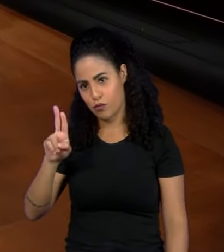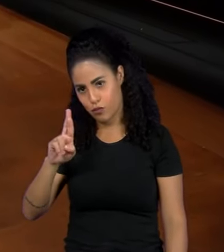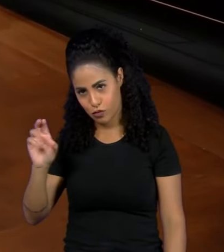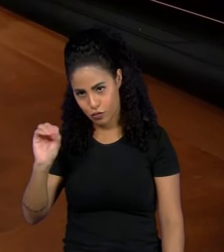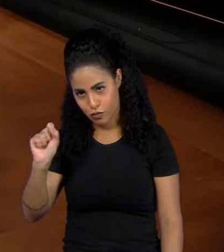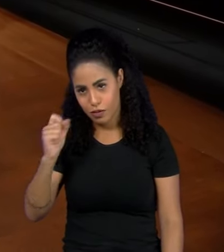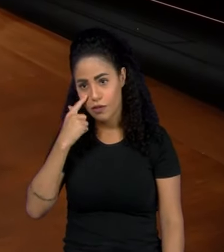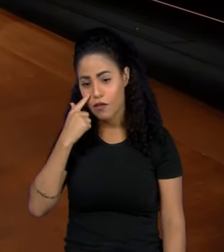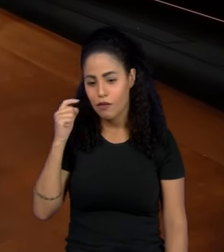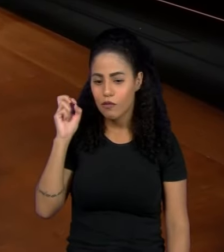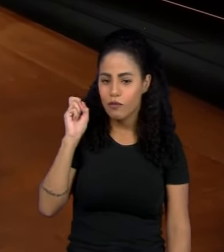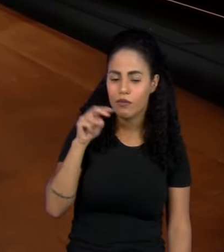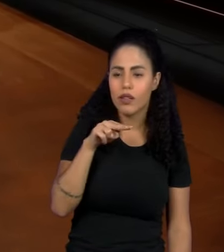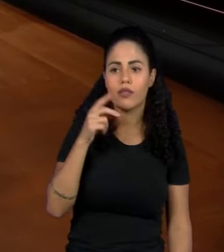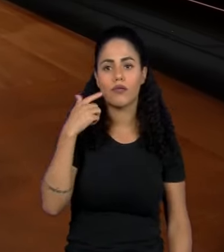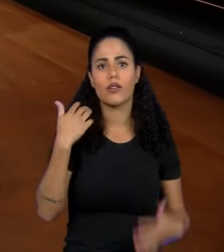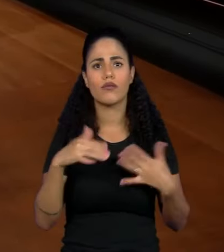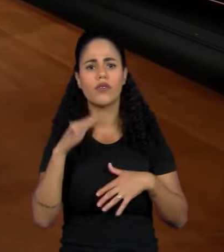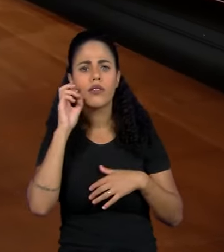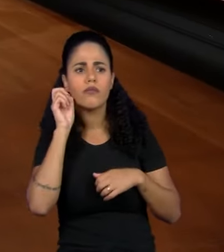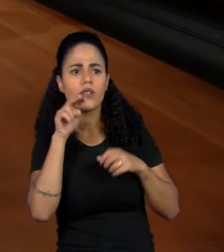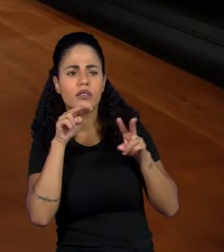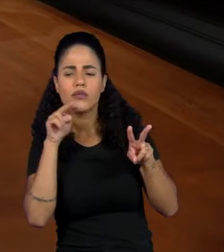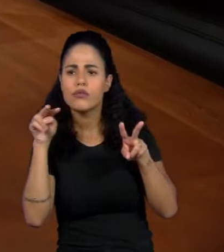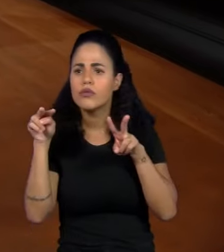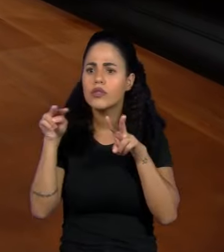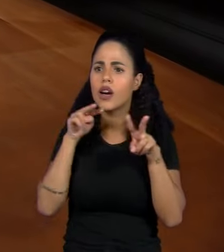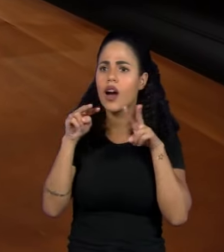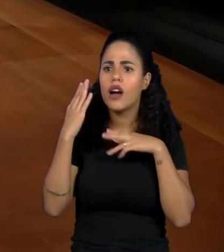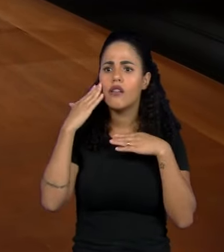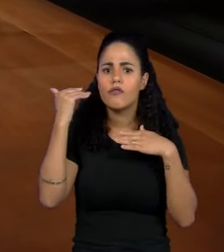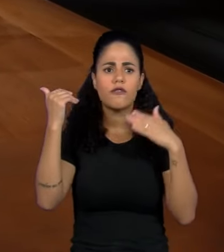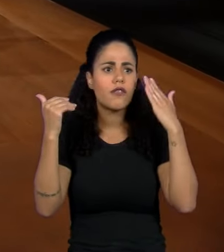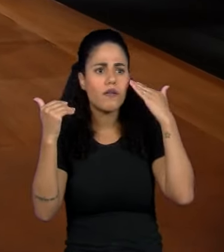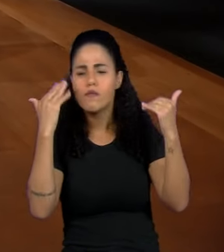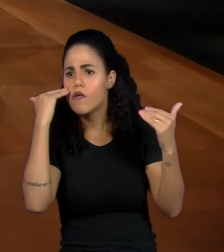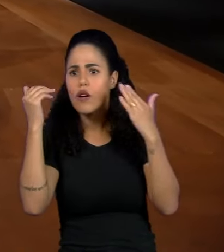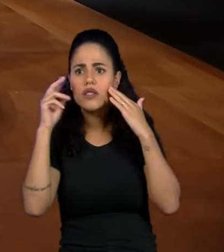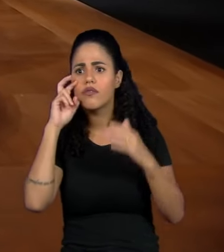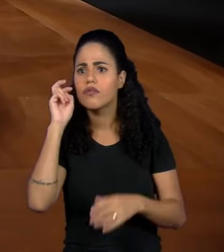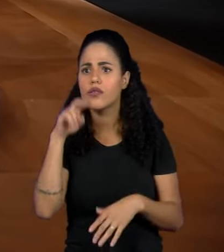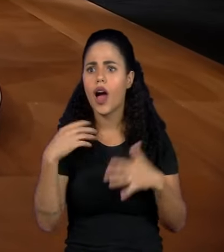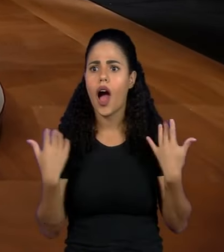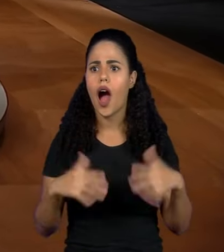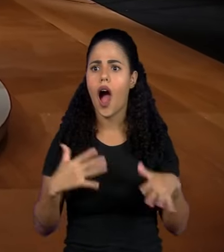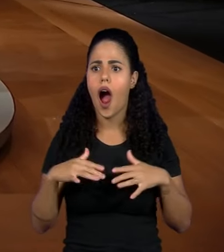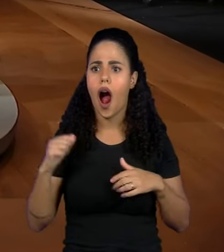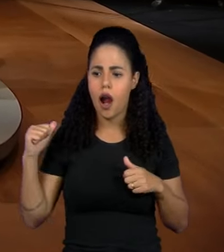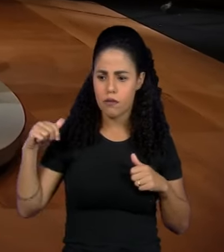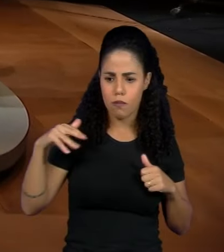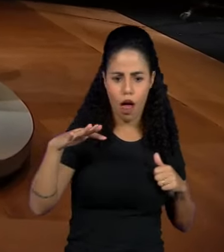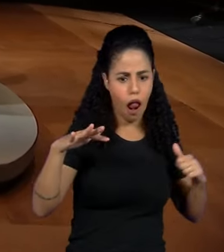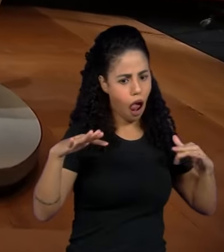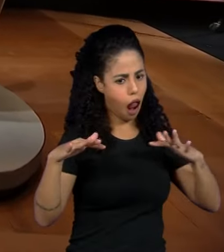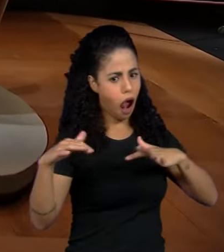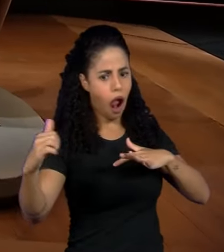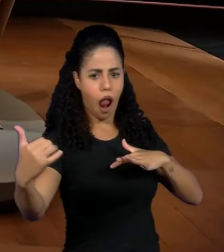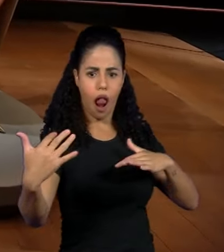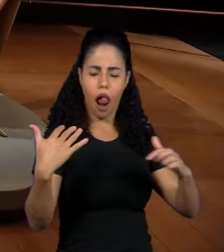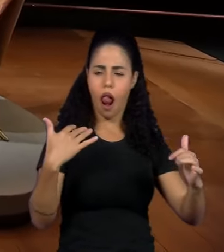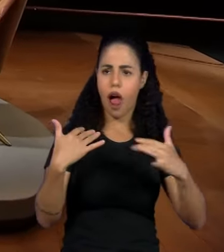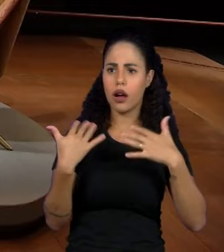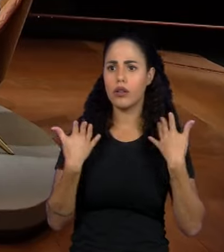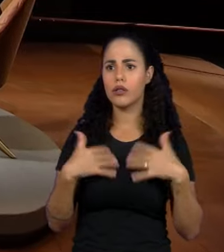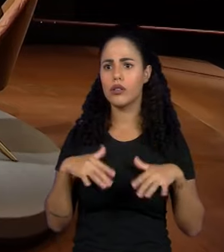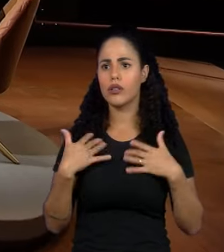com as pessoas. Acho que tinha pessoas do Kid de Abelha também, uma coisa que me moveu muito, né?